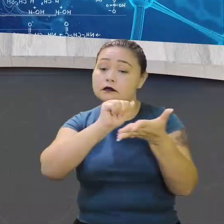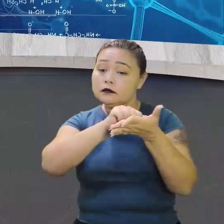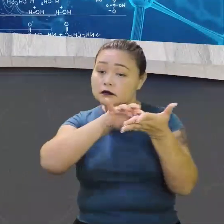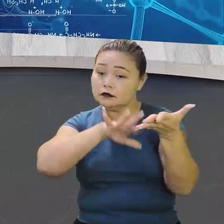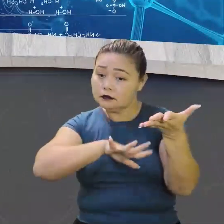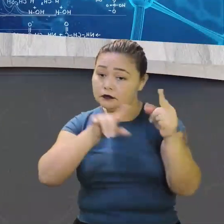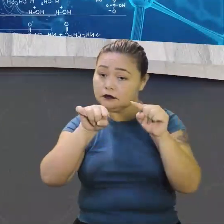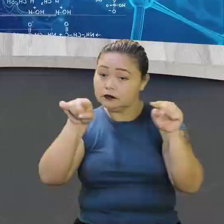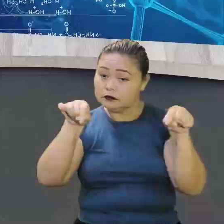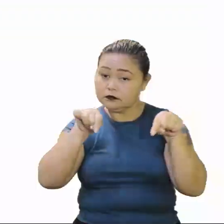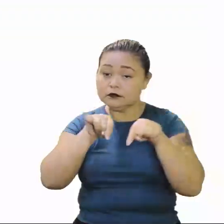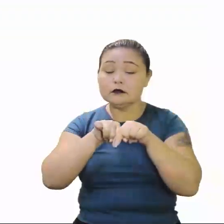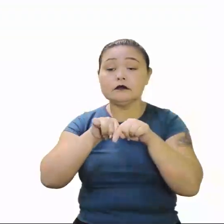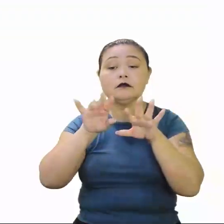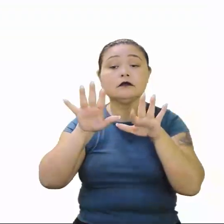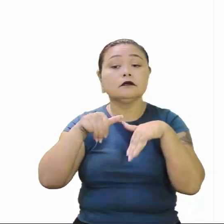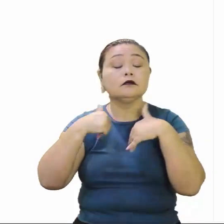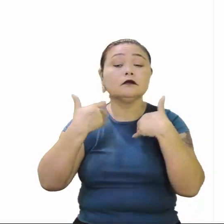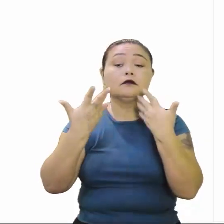Olha só,